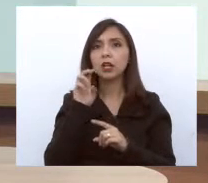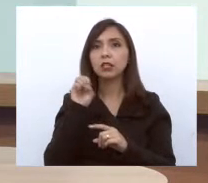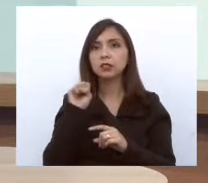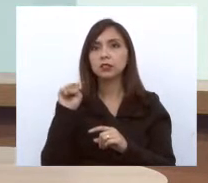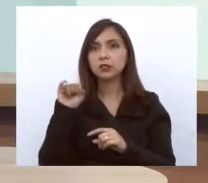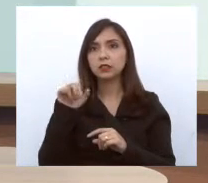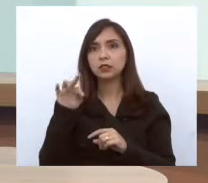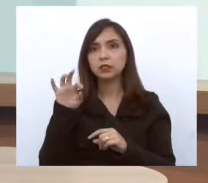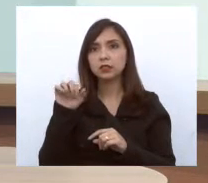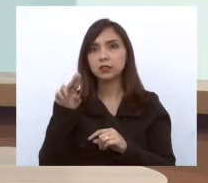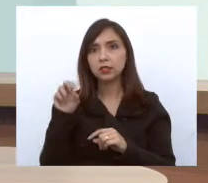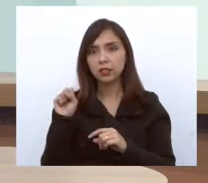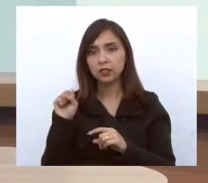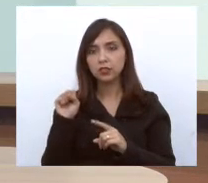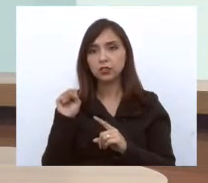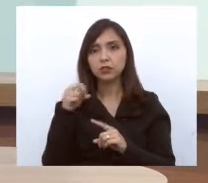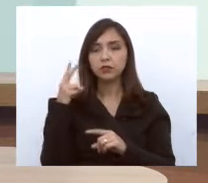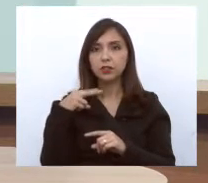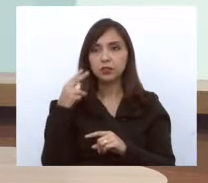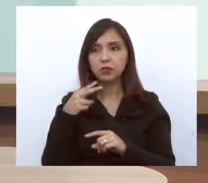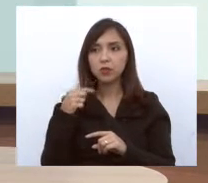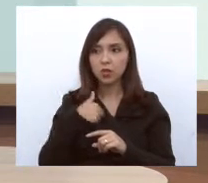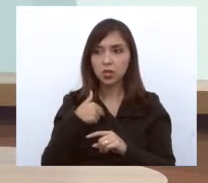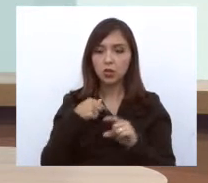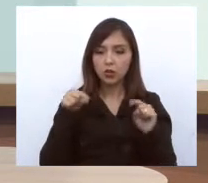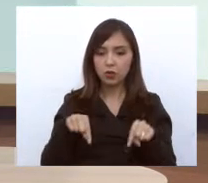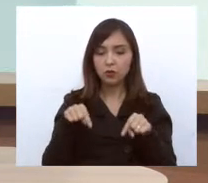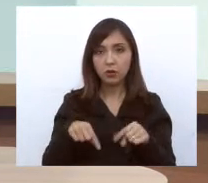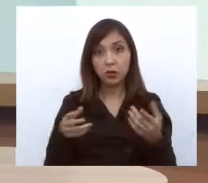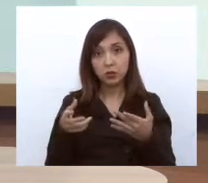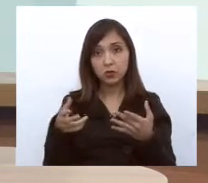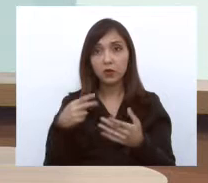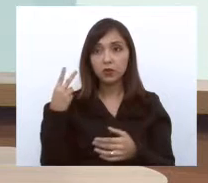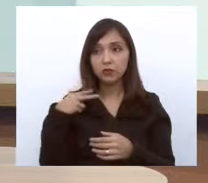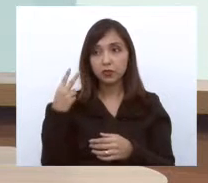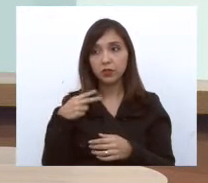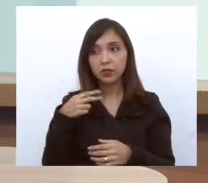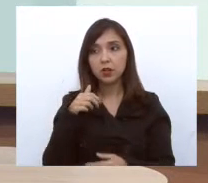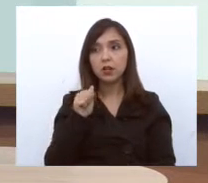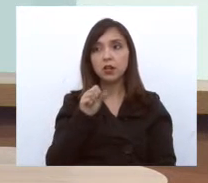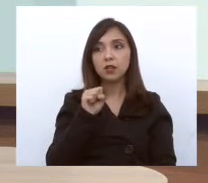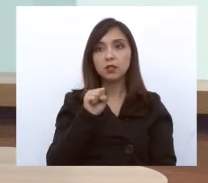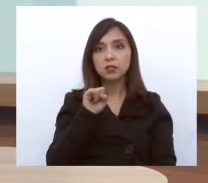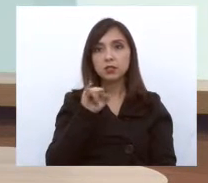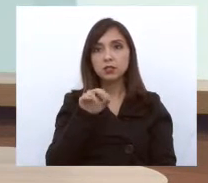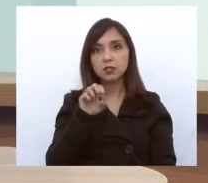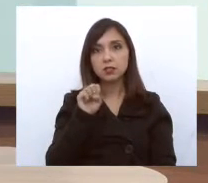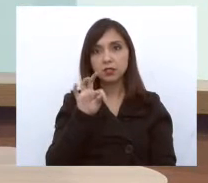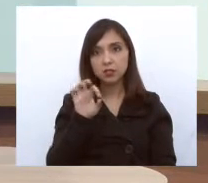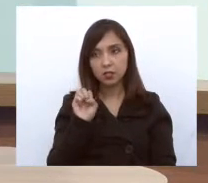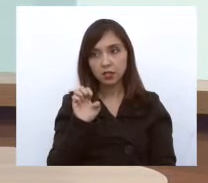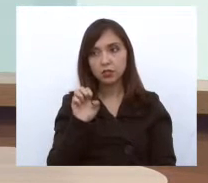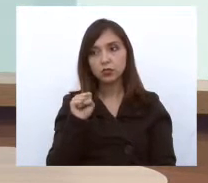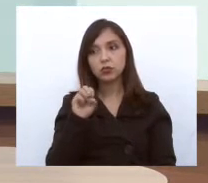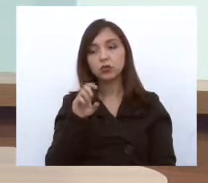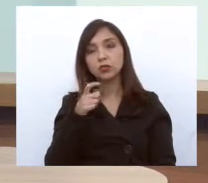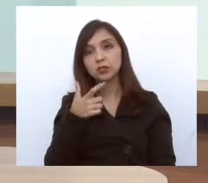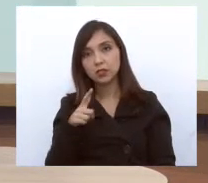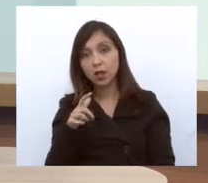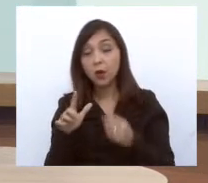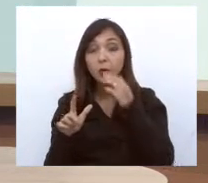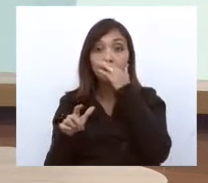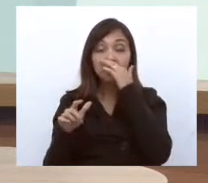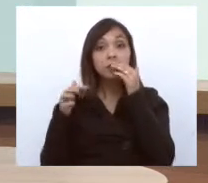estar vereador, porque eu não sou vereador, estou vereador, eu sou assistente social. Não cabe na minha